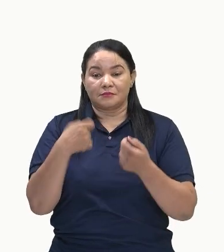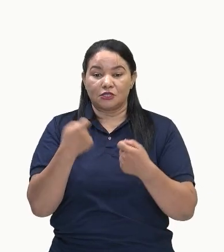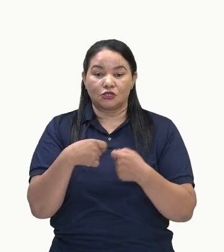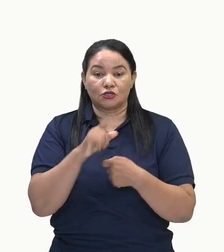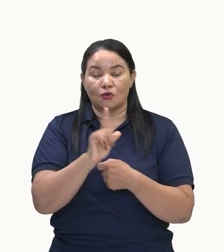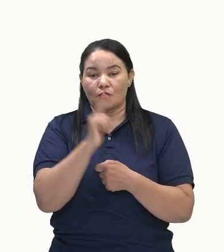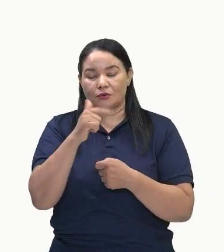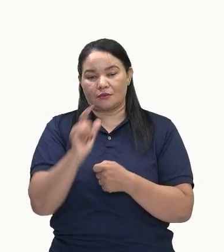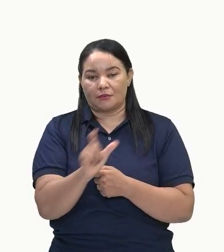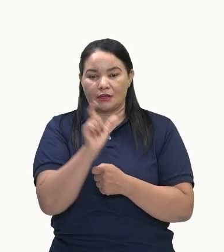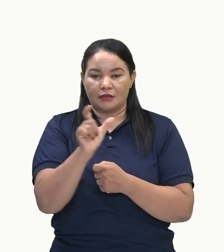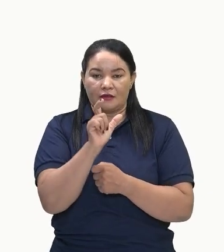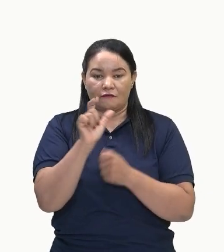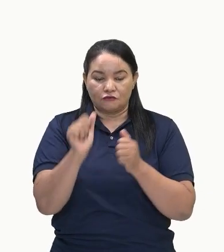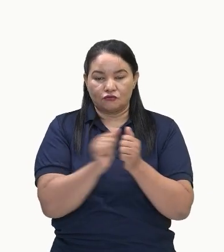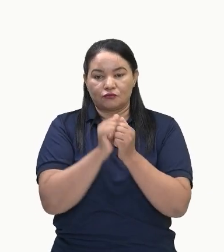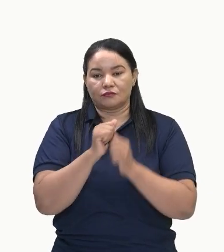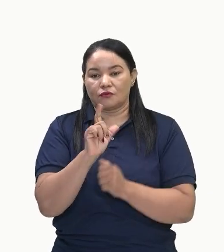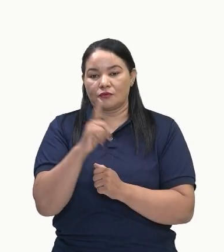leite,